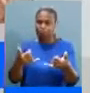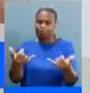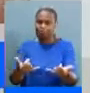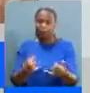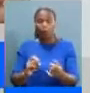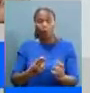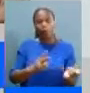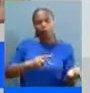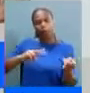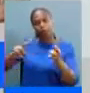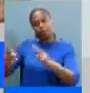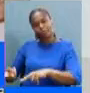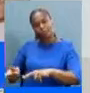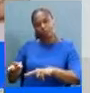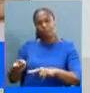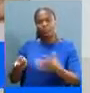ou a deslocalização